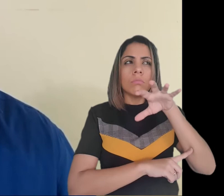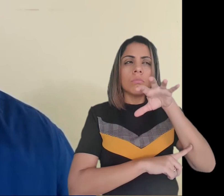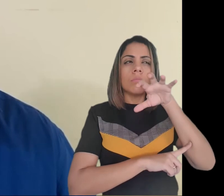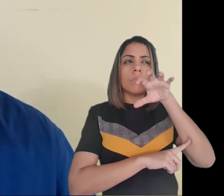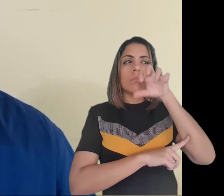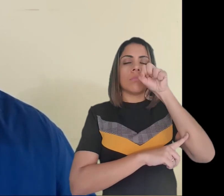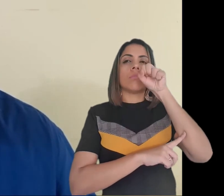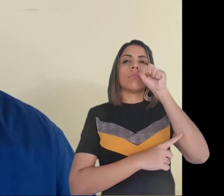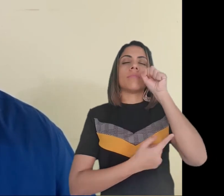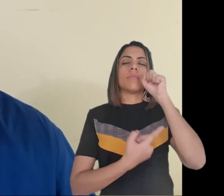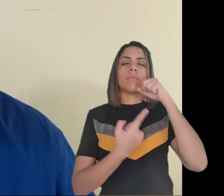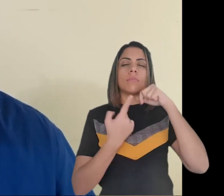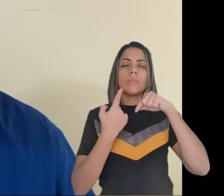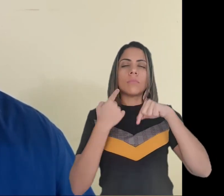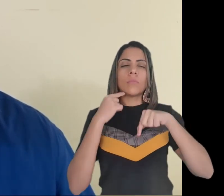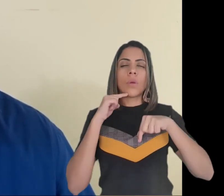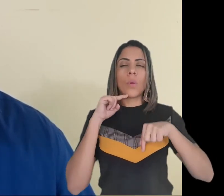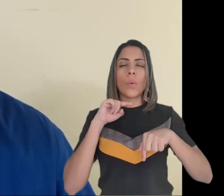anteriormente.